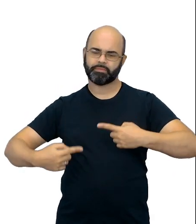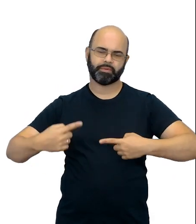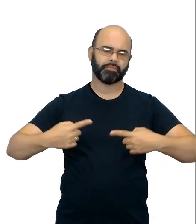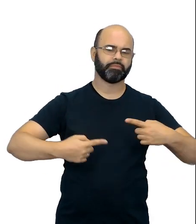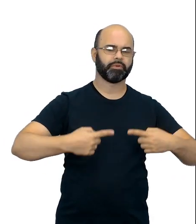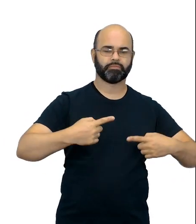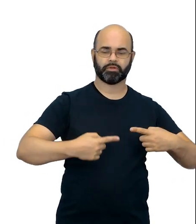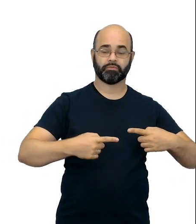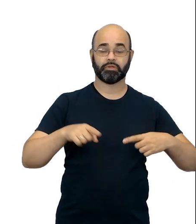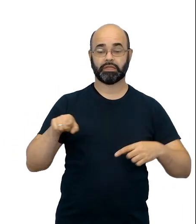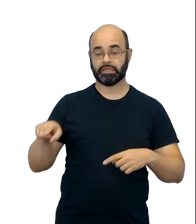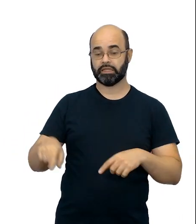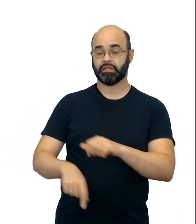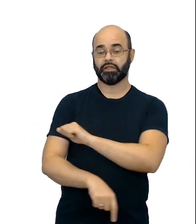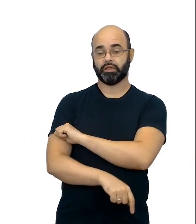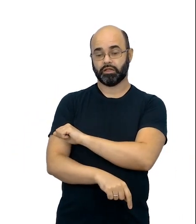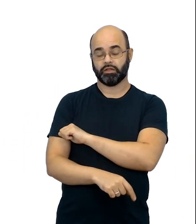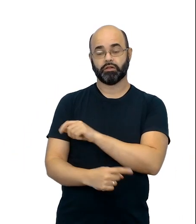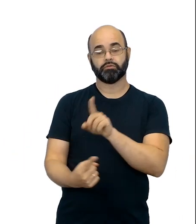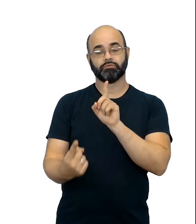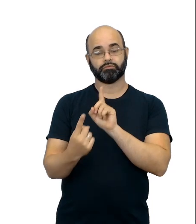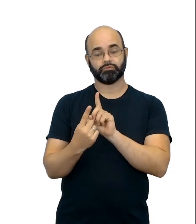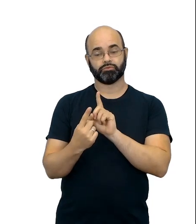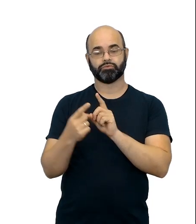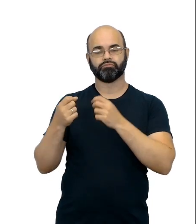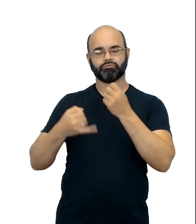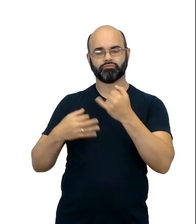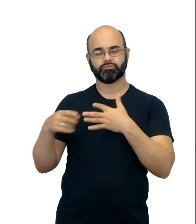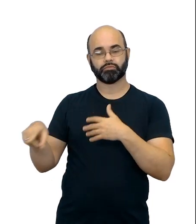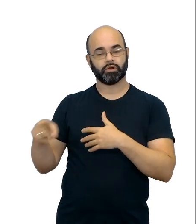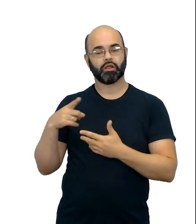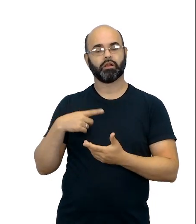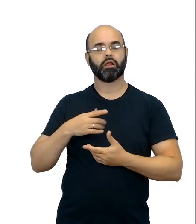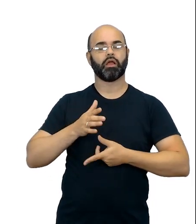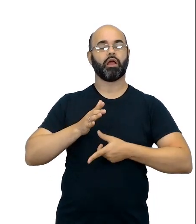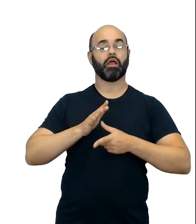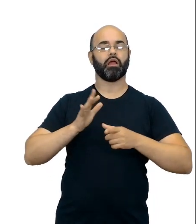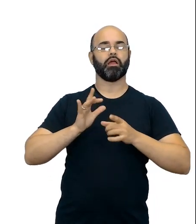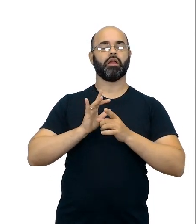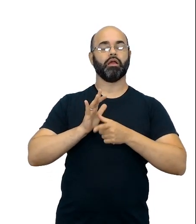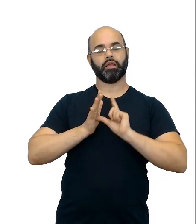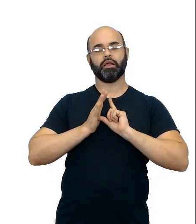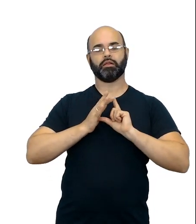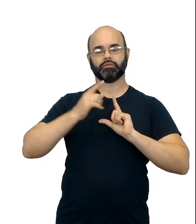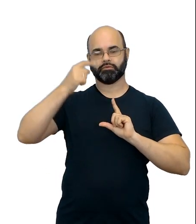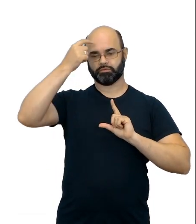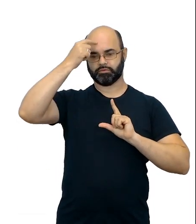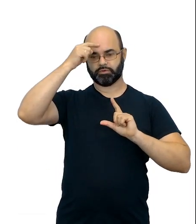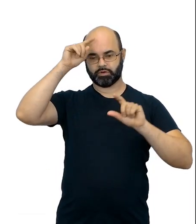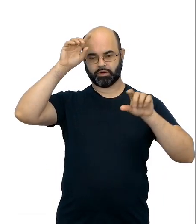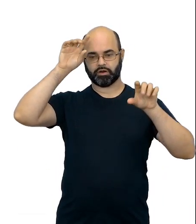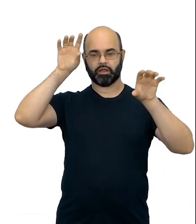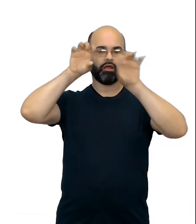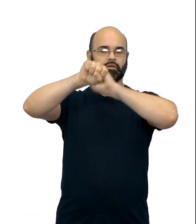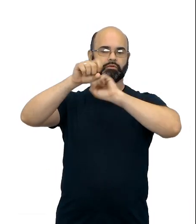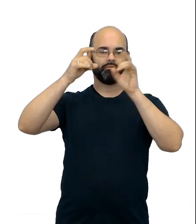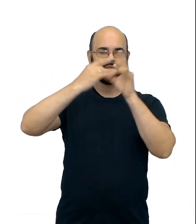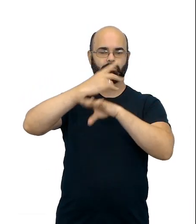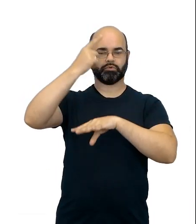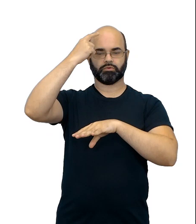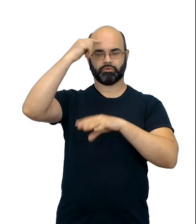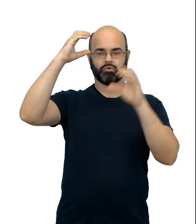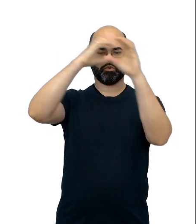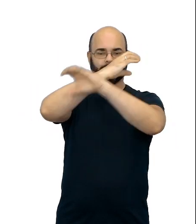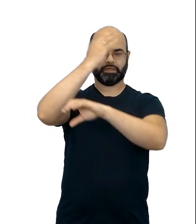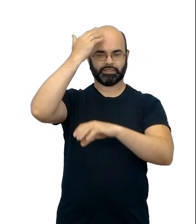esse processo todo formativo, não é mesmo? E quando nós pensamos que um debate, ele está muito mais vinculado